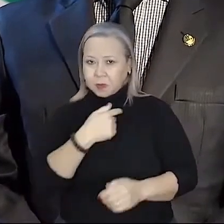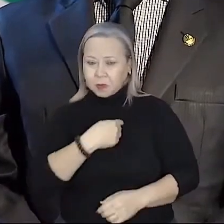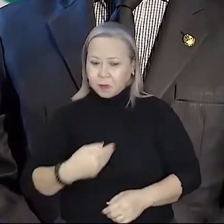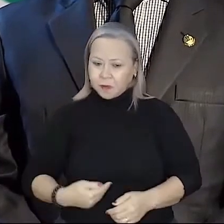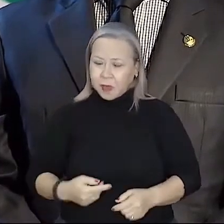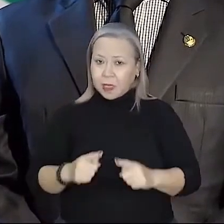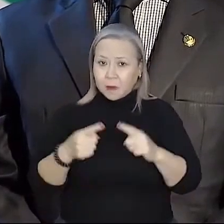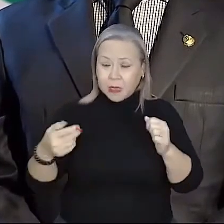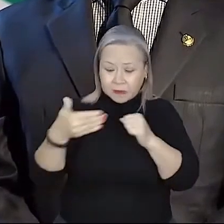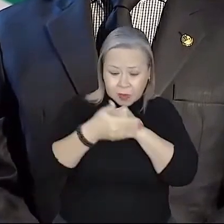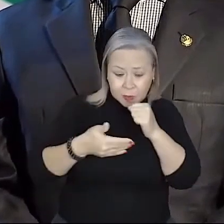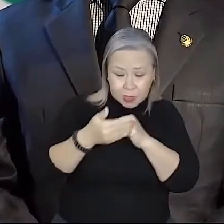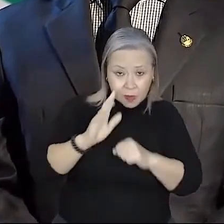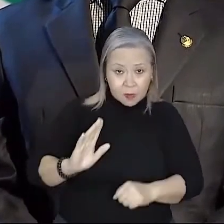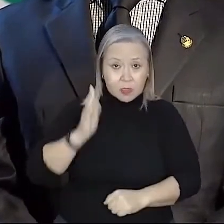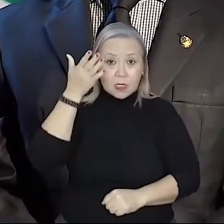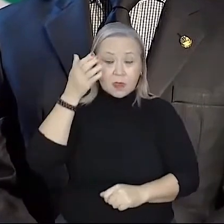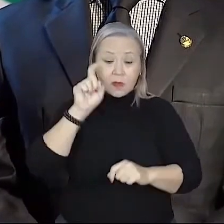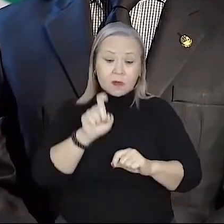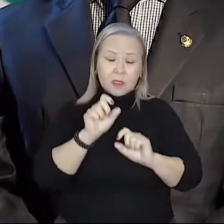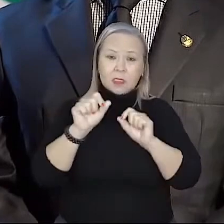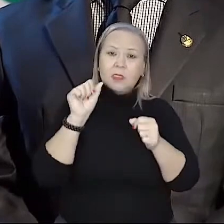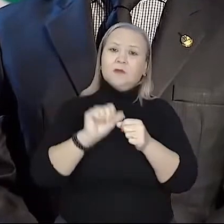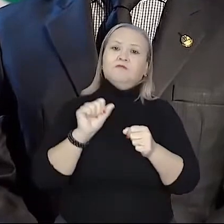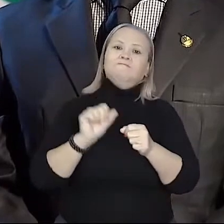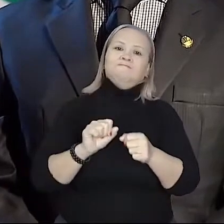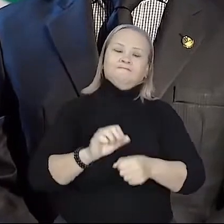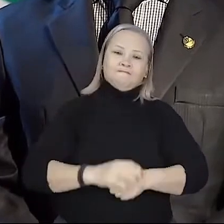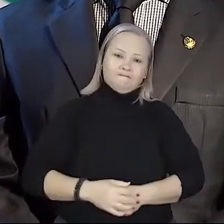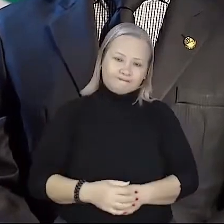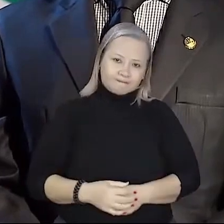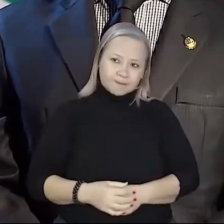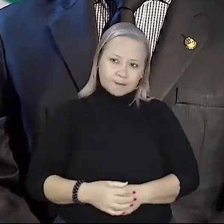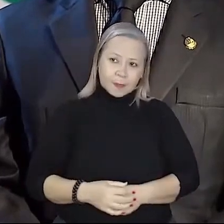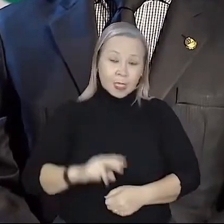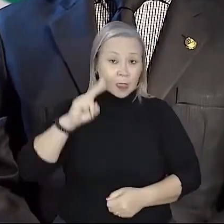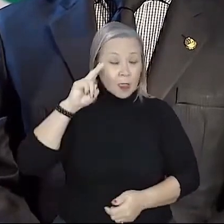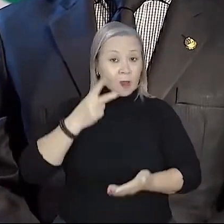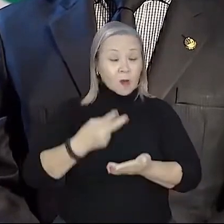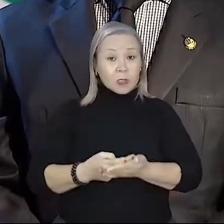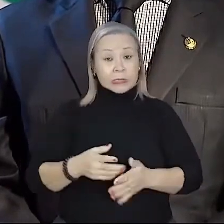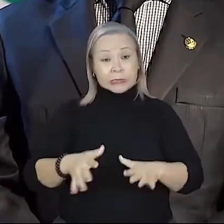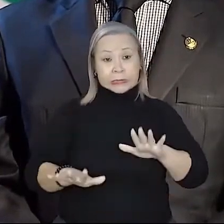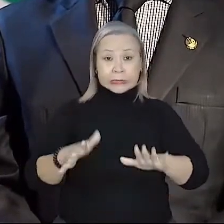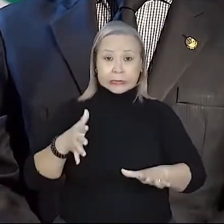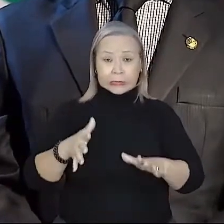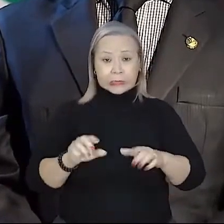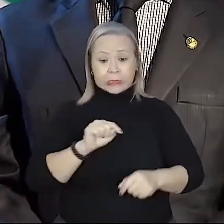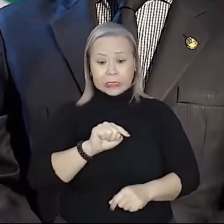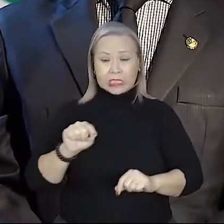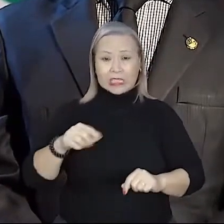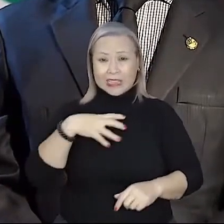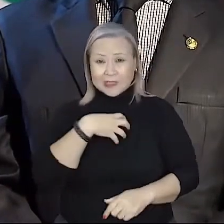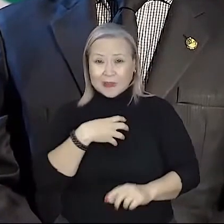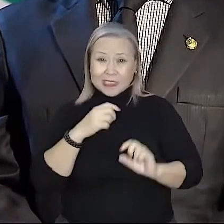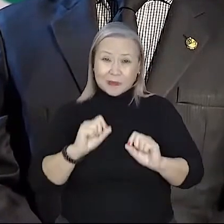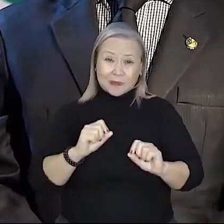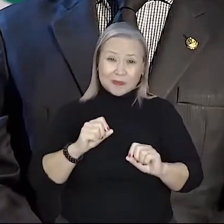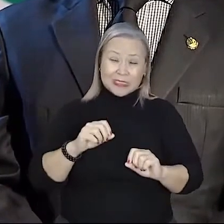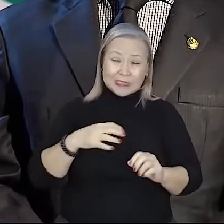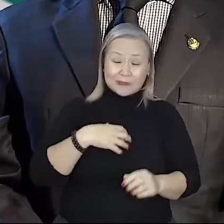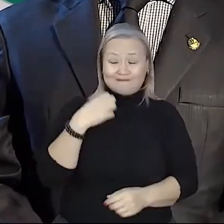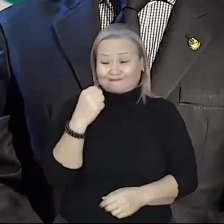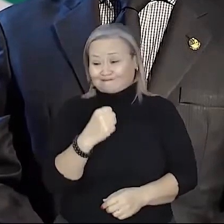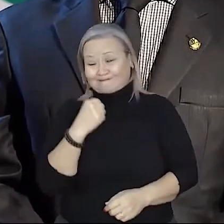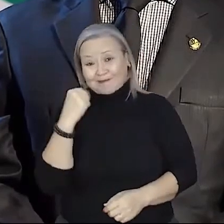fundamental que essas decisões sejam tomadas. Então, eu considero, talvez, que essa situação seja uma das situações mais